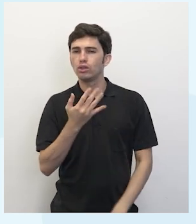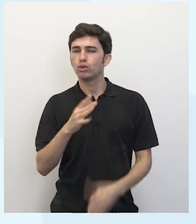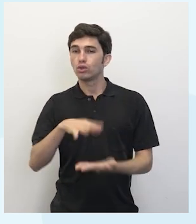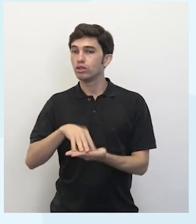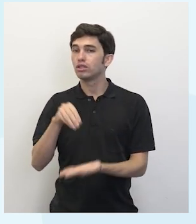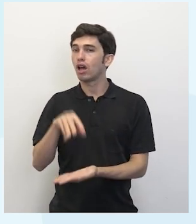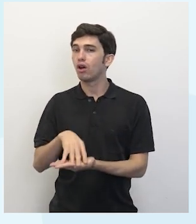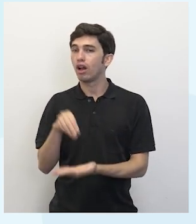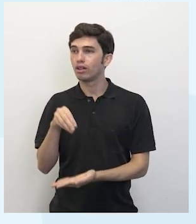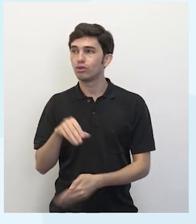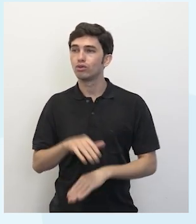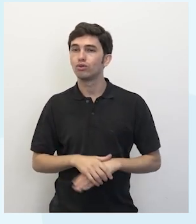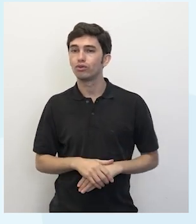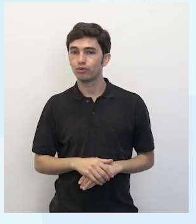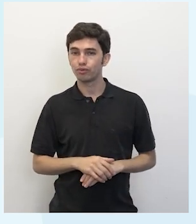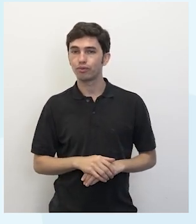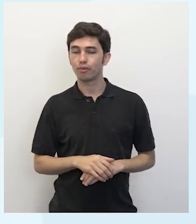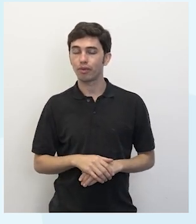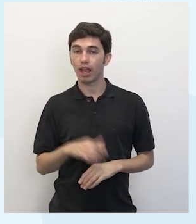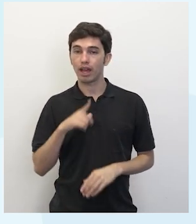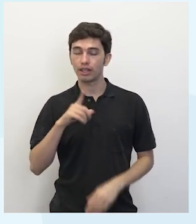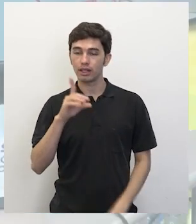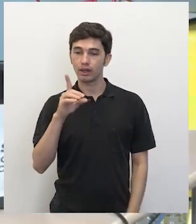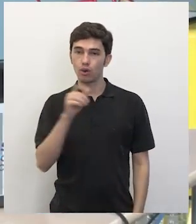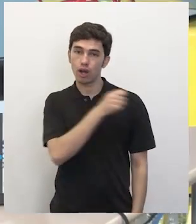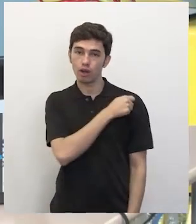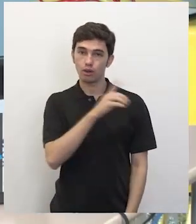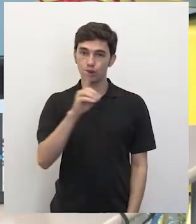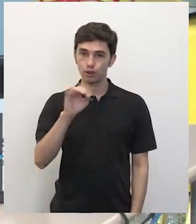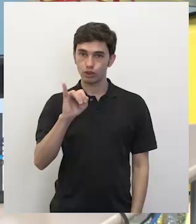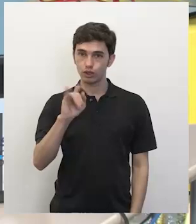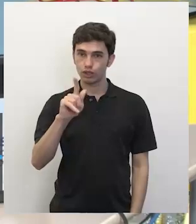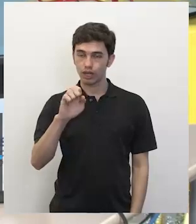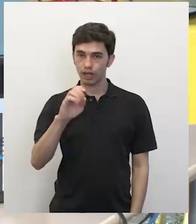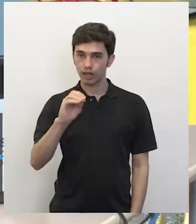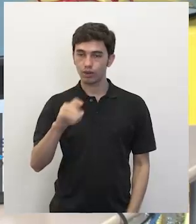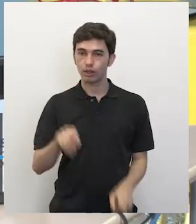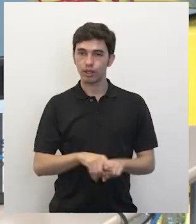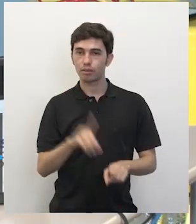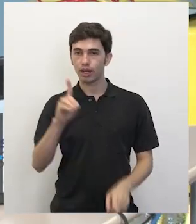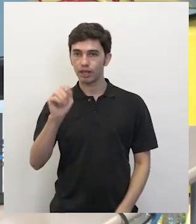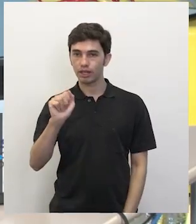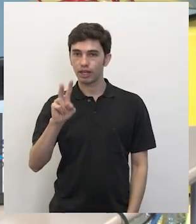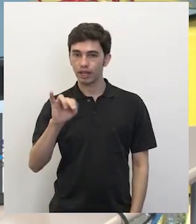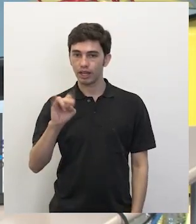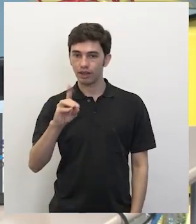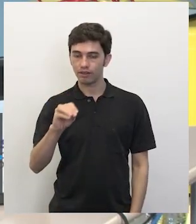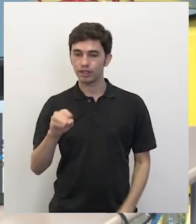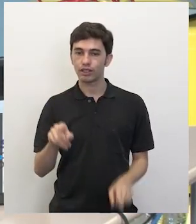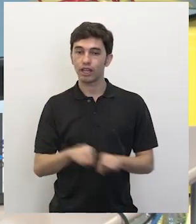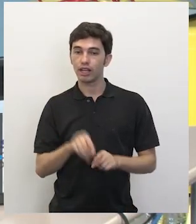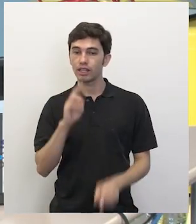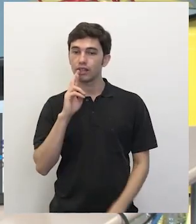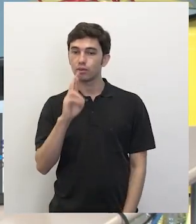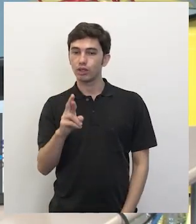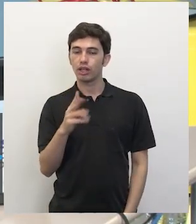aluninho aqui, o aluno Diego e o David da escola Consuelo, disseram